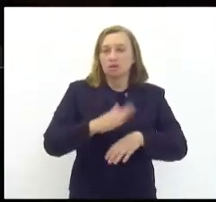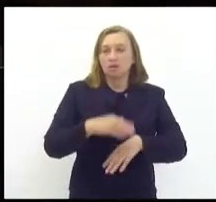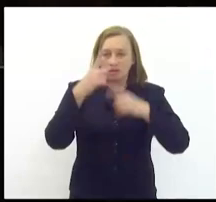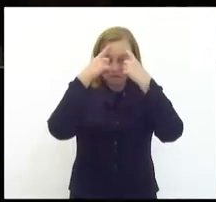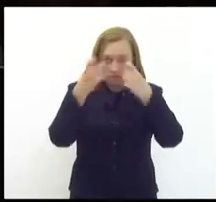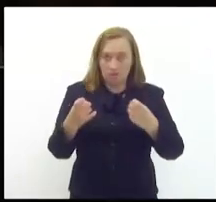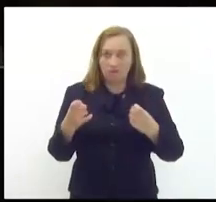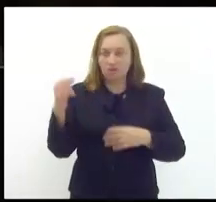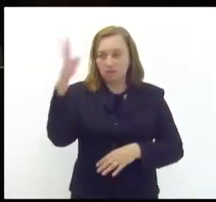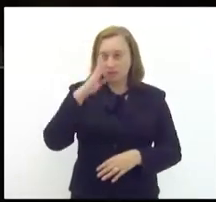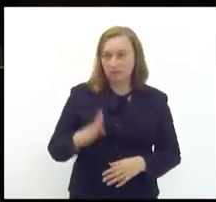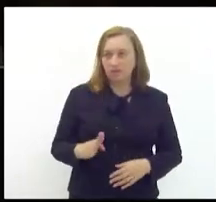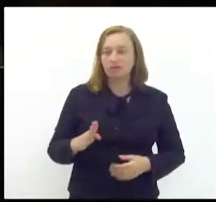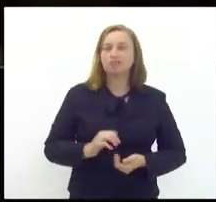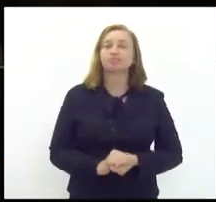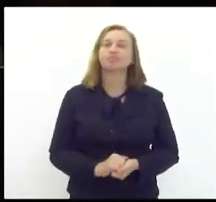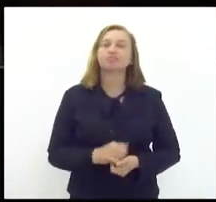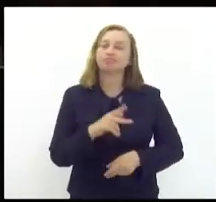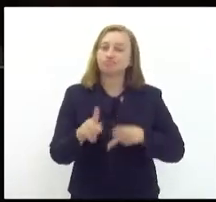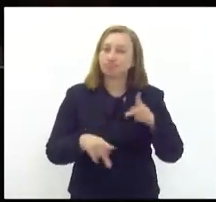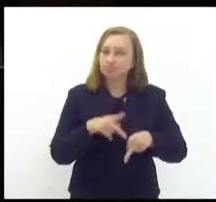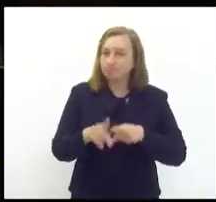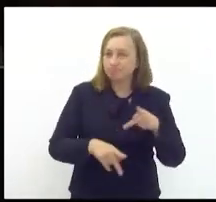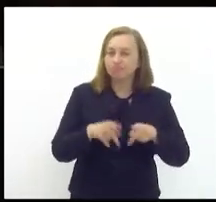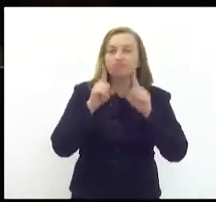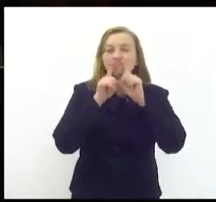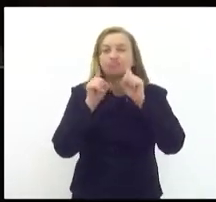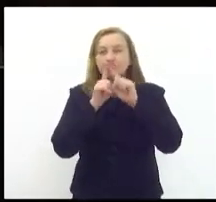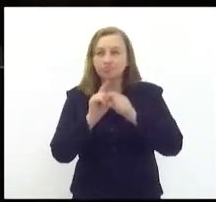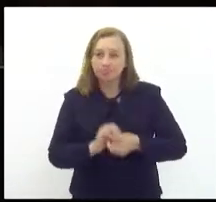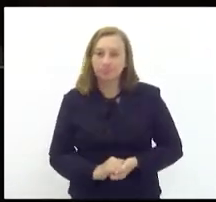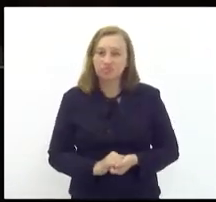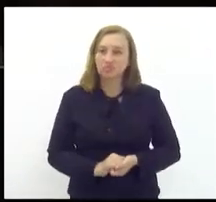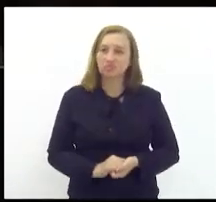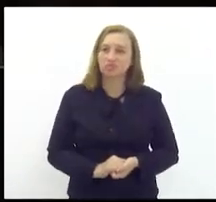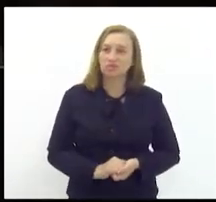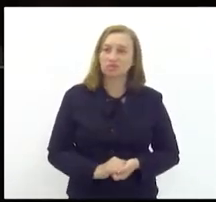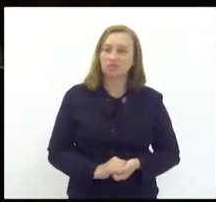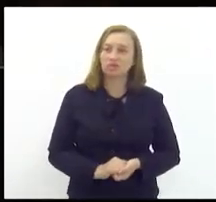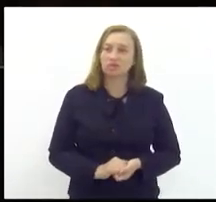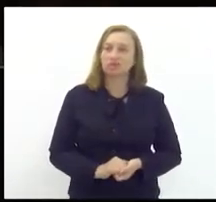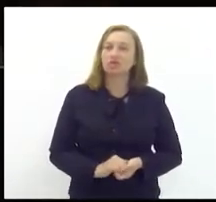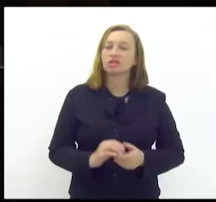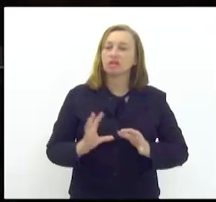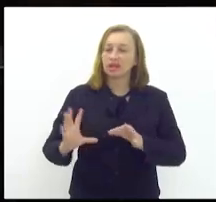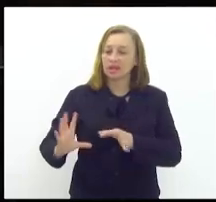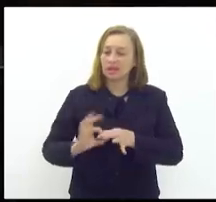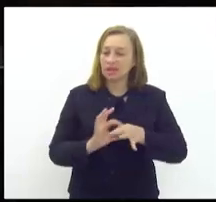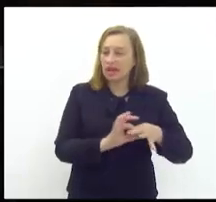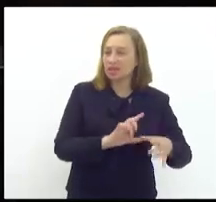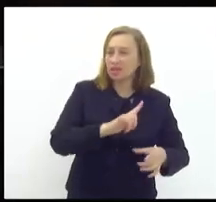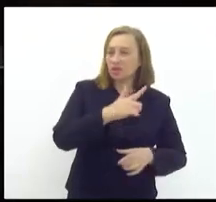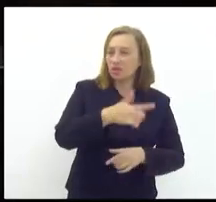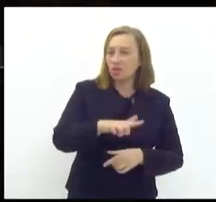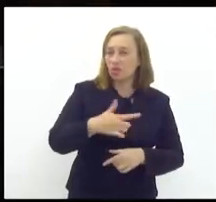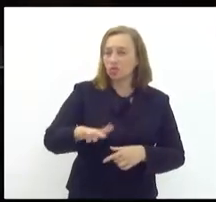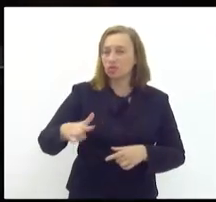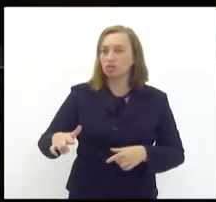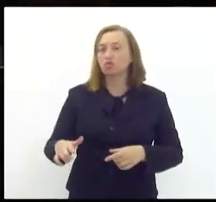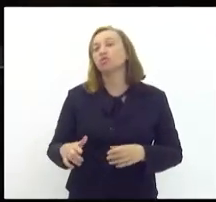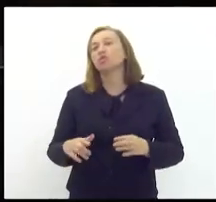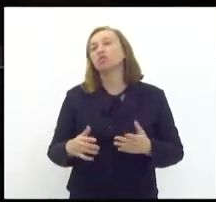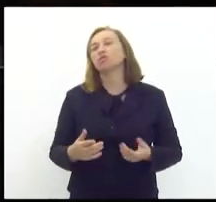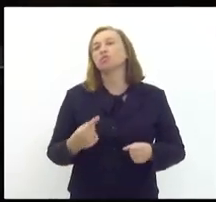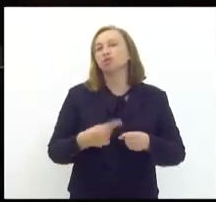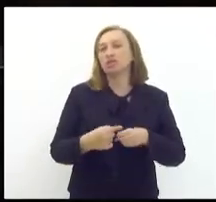a população de Maricá grande parte dela oriunda de outros municípios Presidente buscar a cidade de Maricá